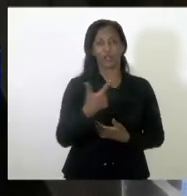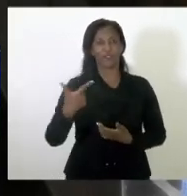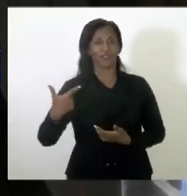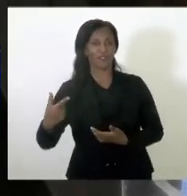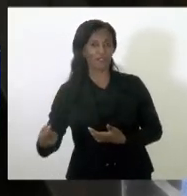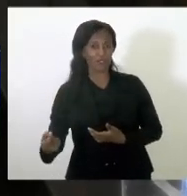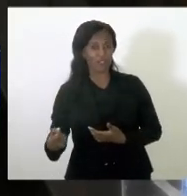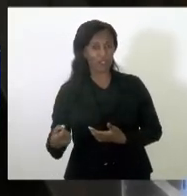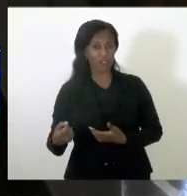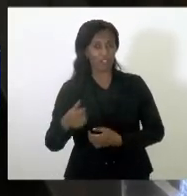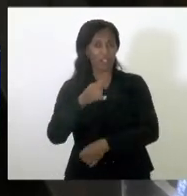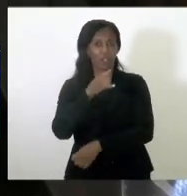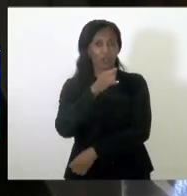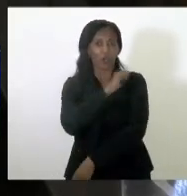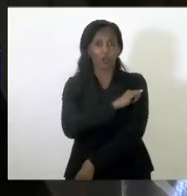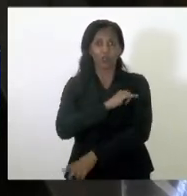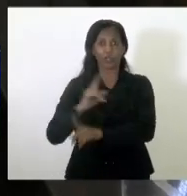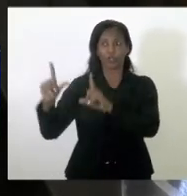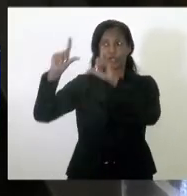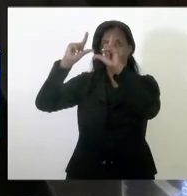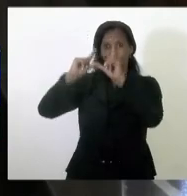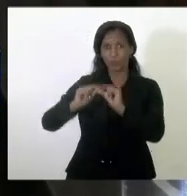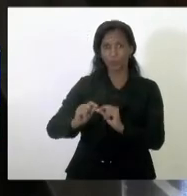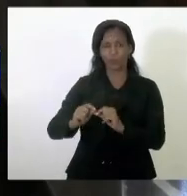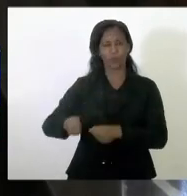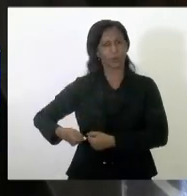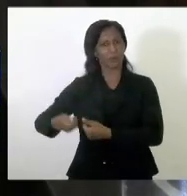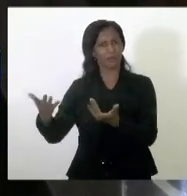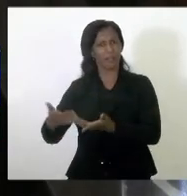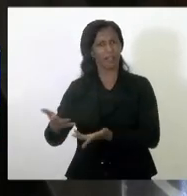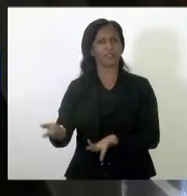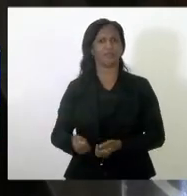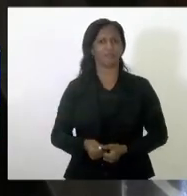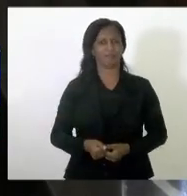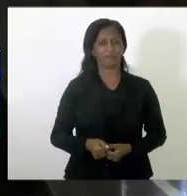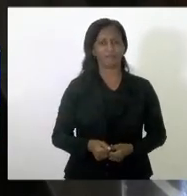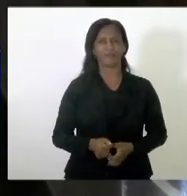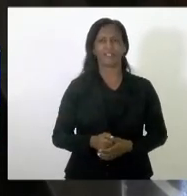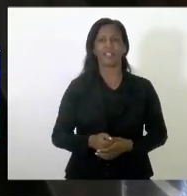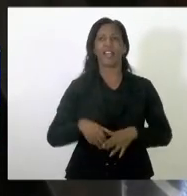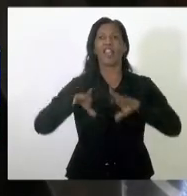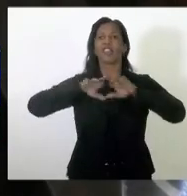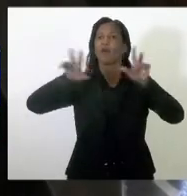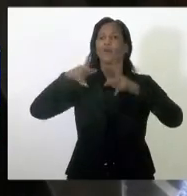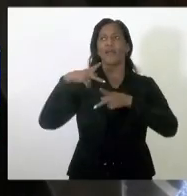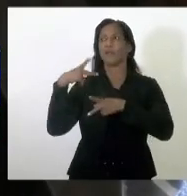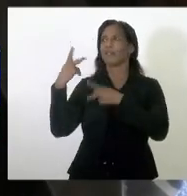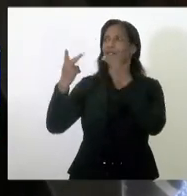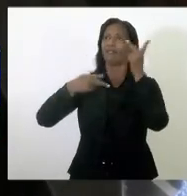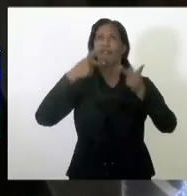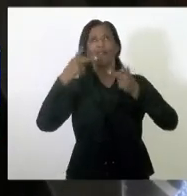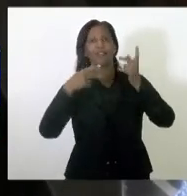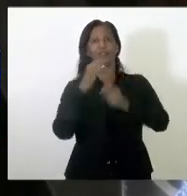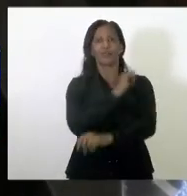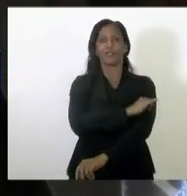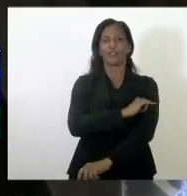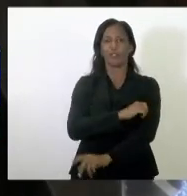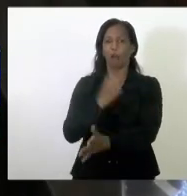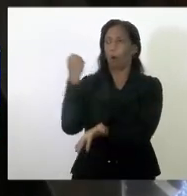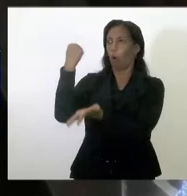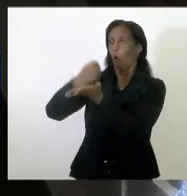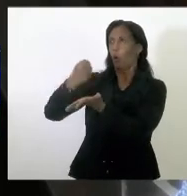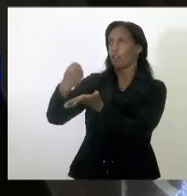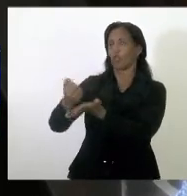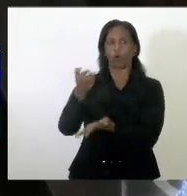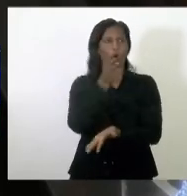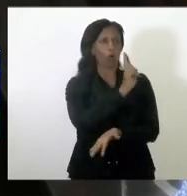Janeiro diminuiu suas despesas, inclusive com o pessoal. Então não dá para sair dizendo por aí que o Rio de Janeiro contratou,